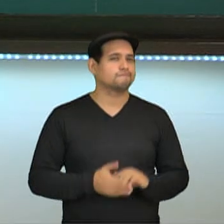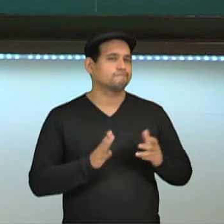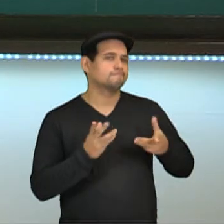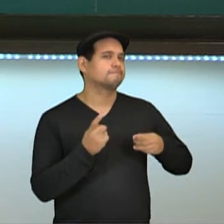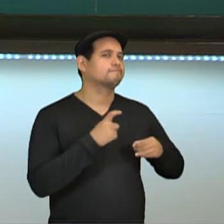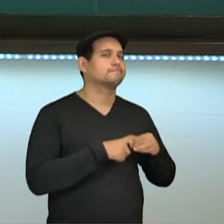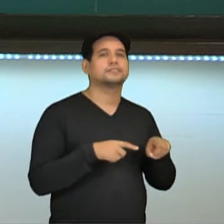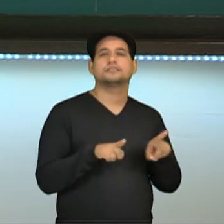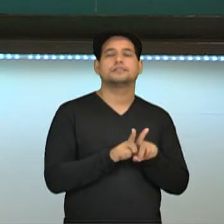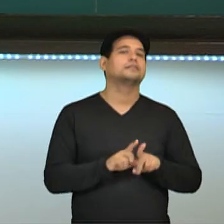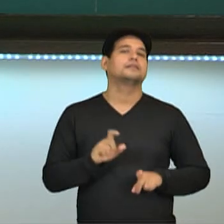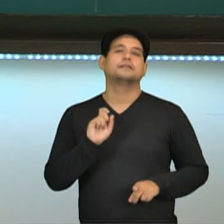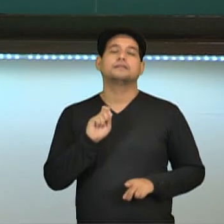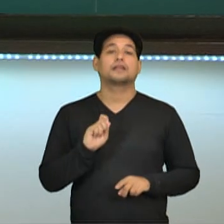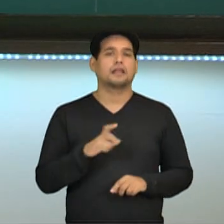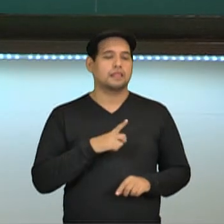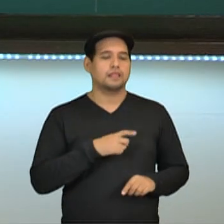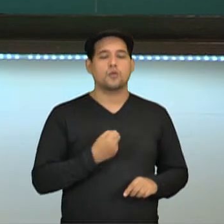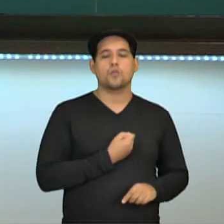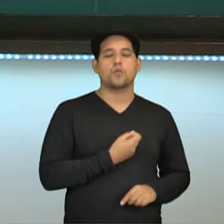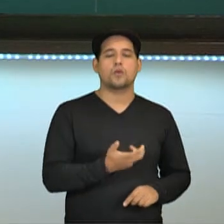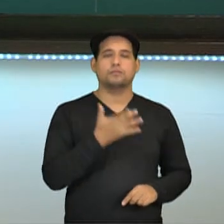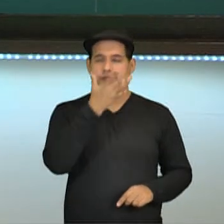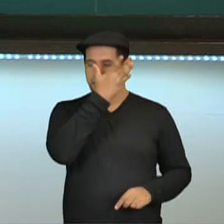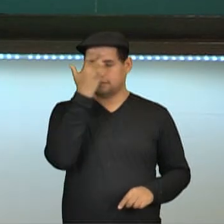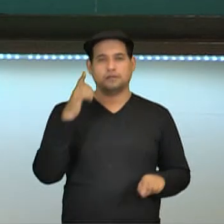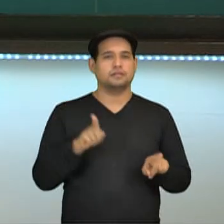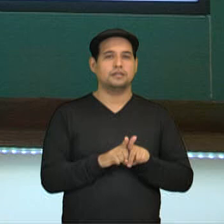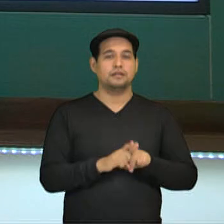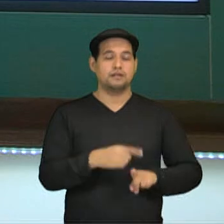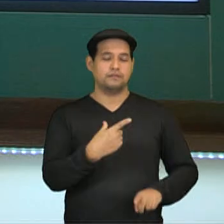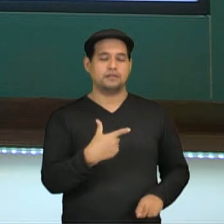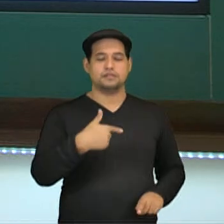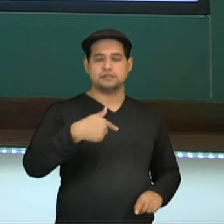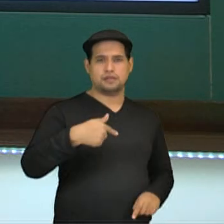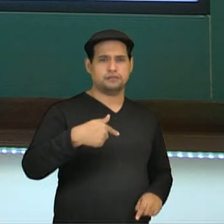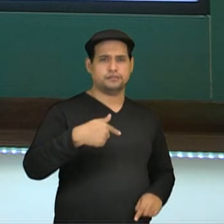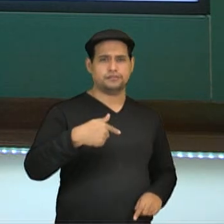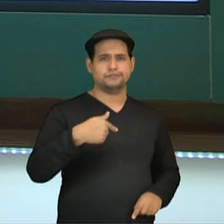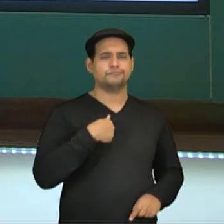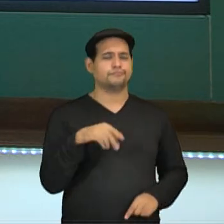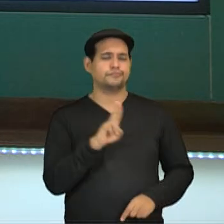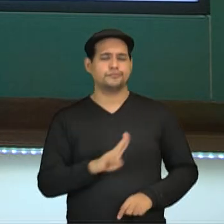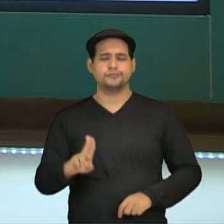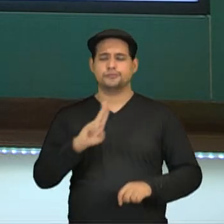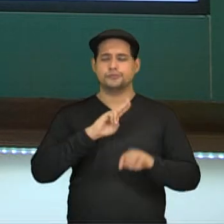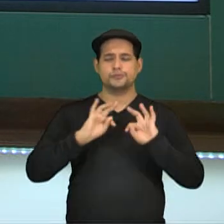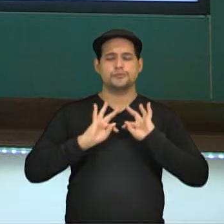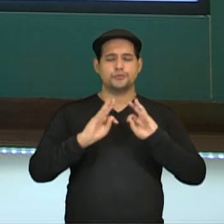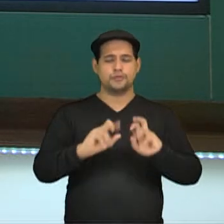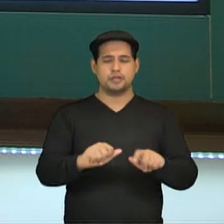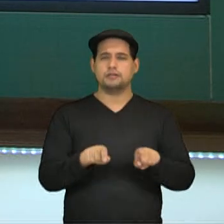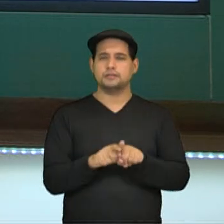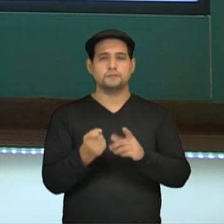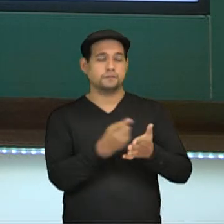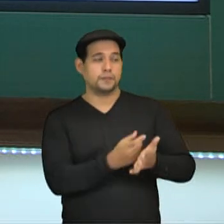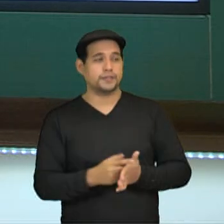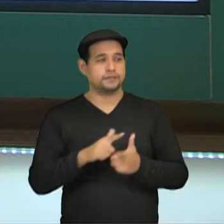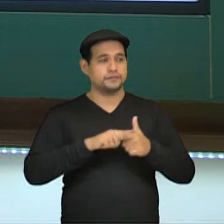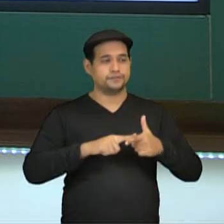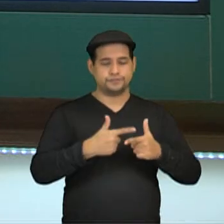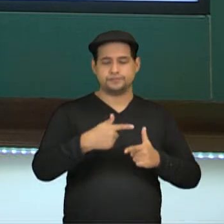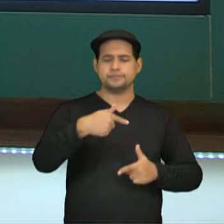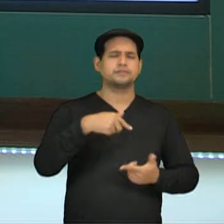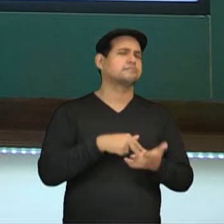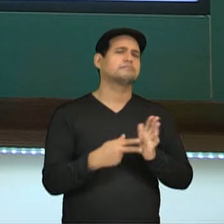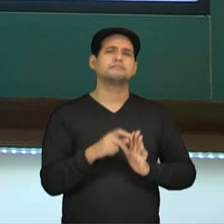Voltando ao problema, então, se nós temos o número de moradores igual a 27, se eu pegar o total das despesas e dividir por